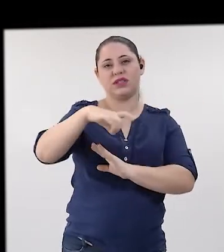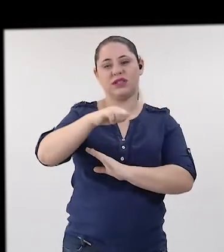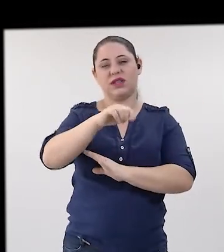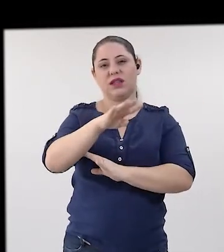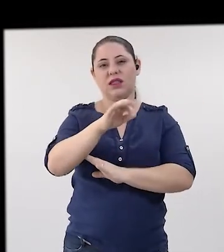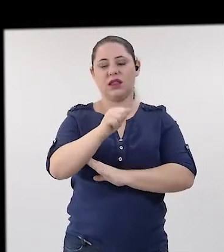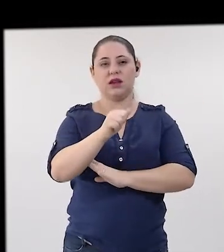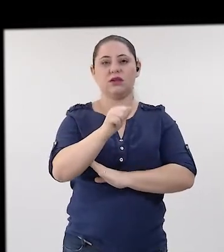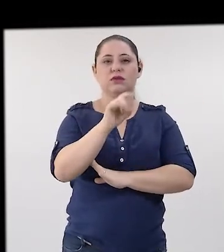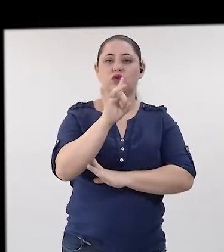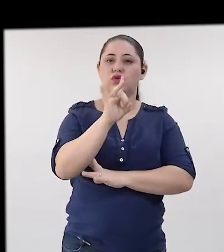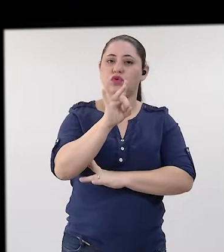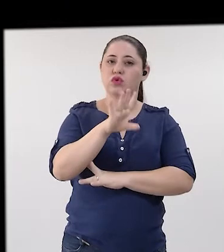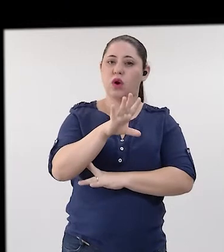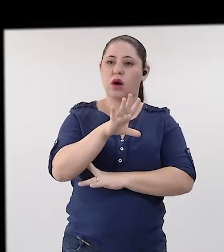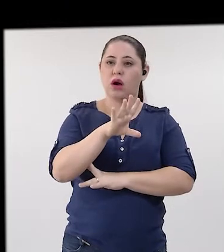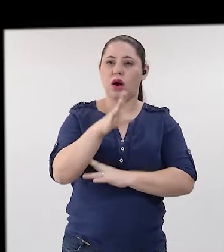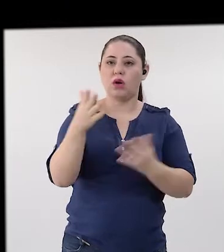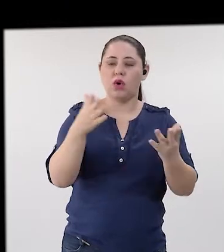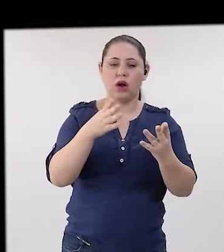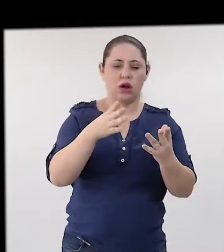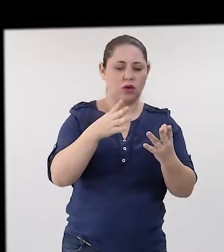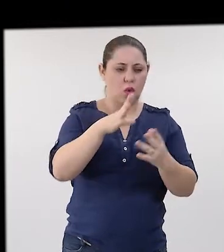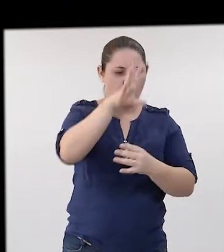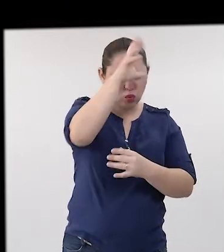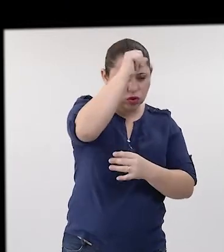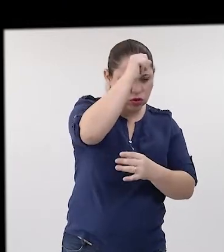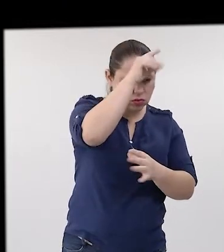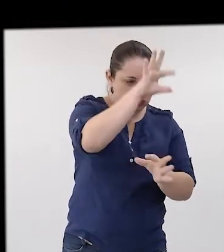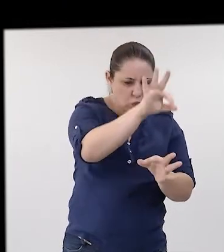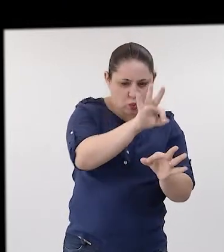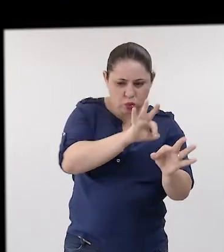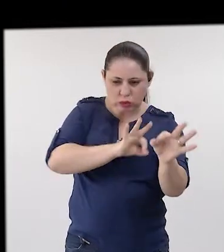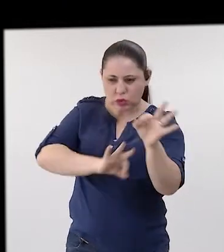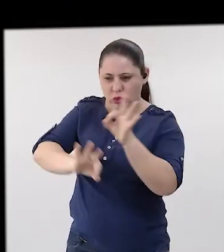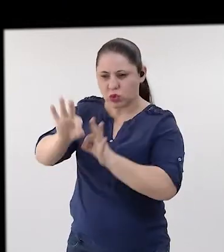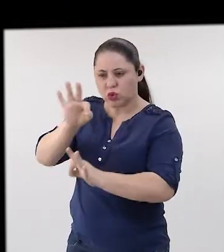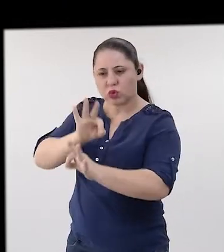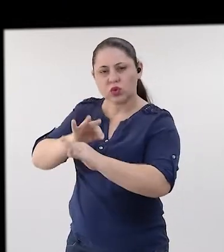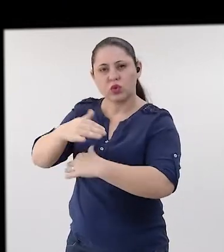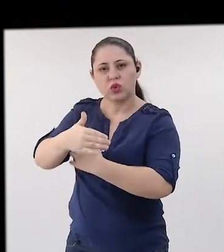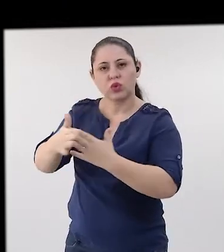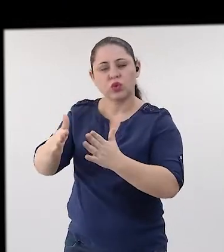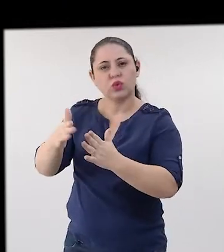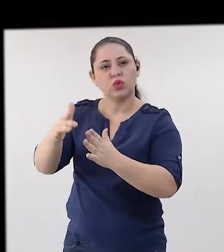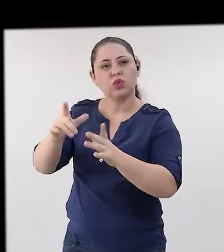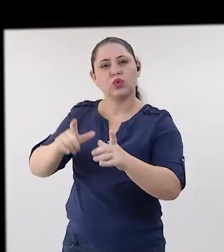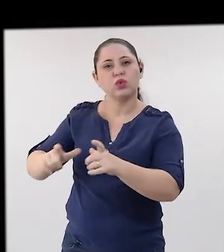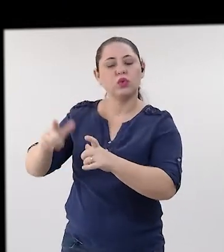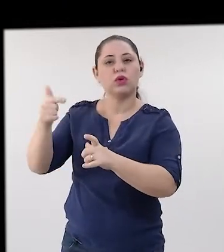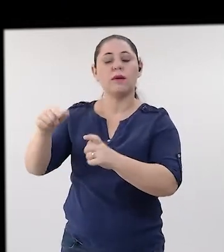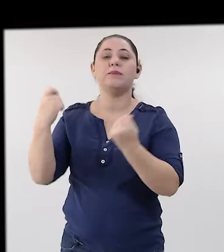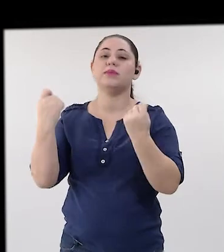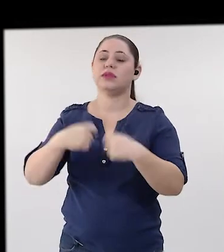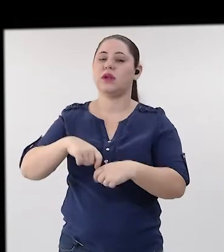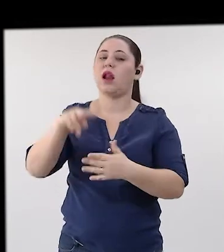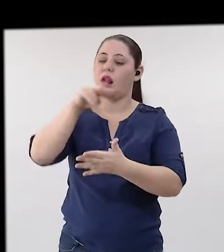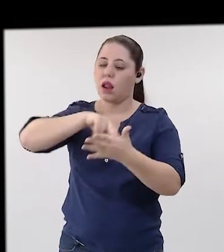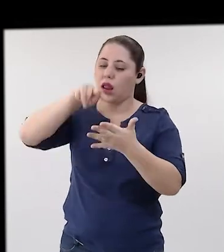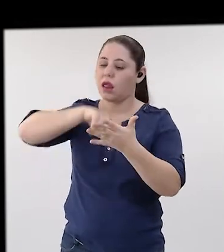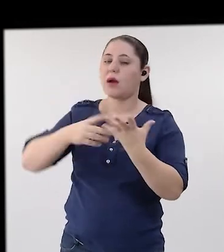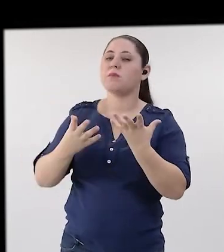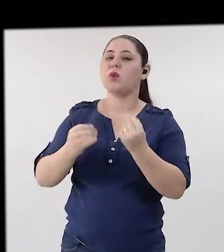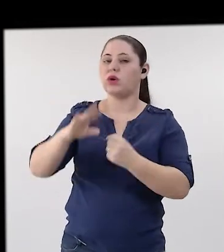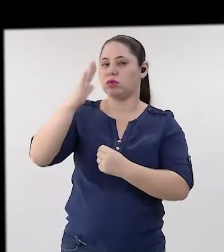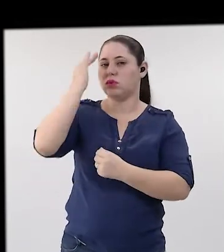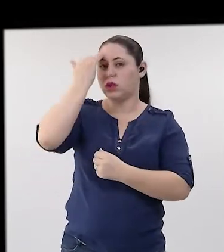está desenvolvendo. Então, passar a aplicar esses conhecimentos em outra área é muito desafiador. Então, a gente precisa ler